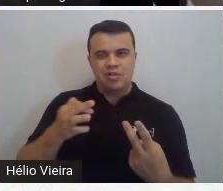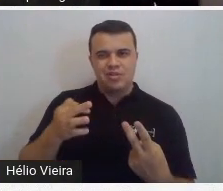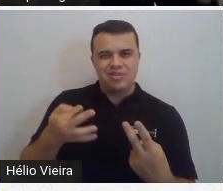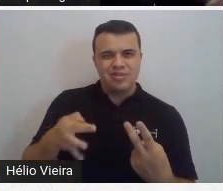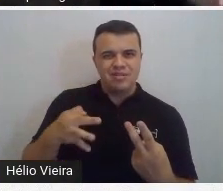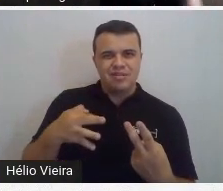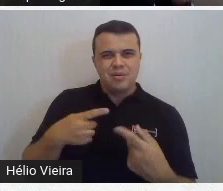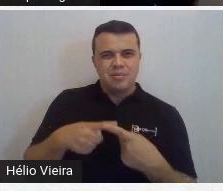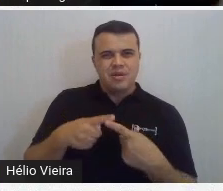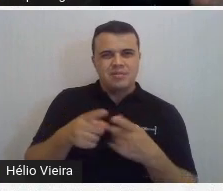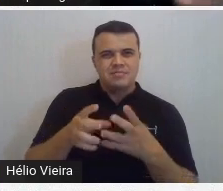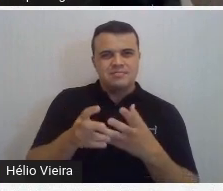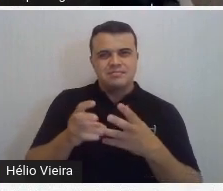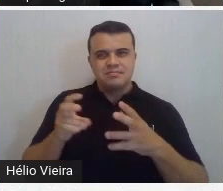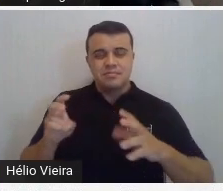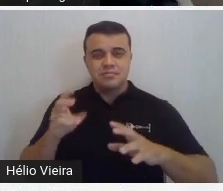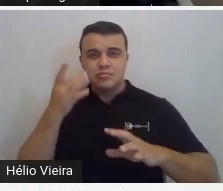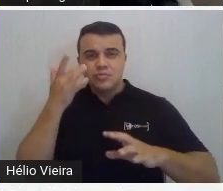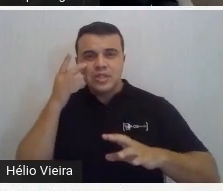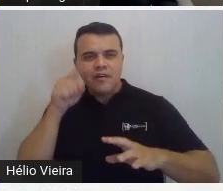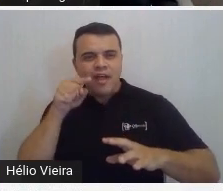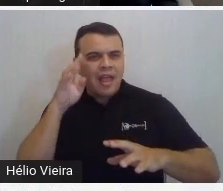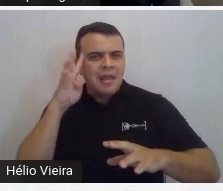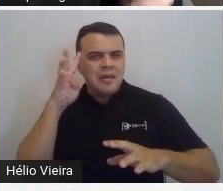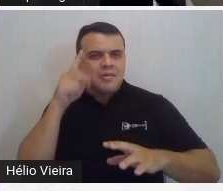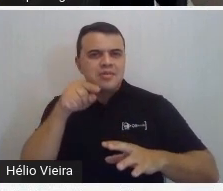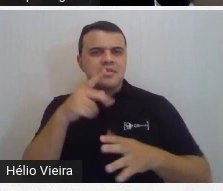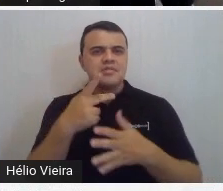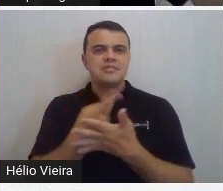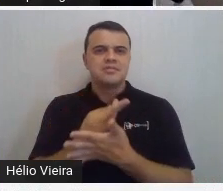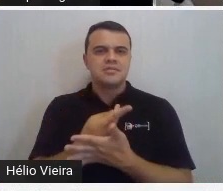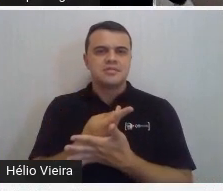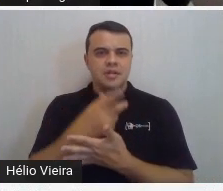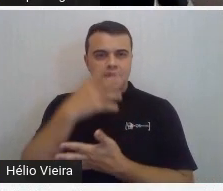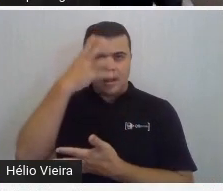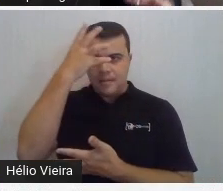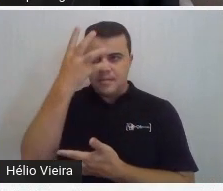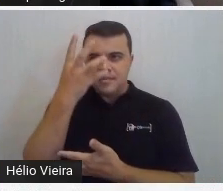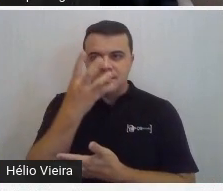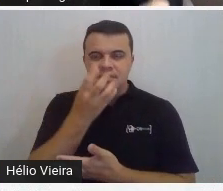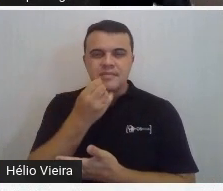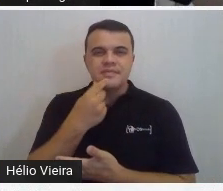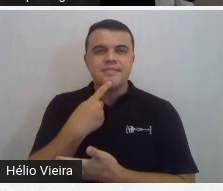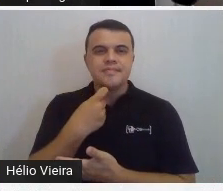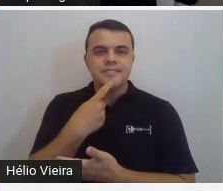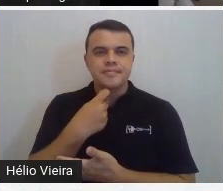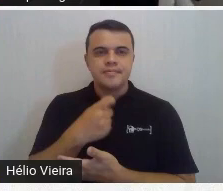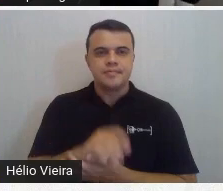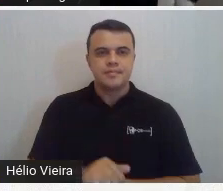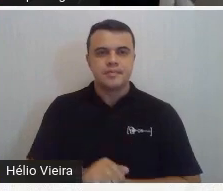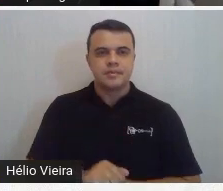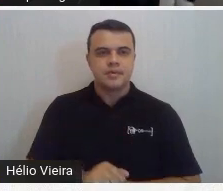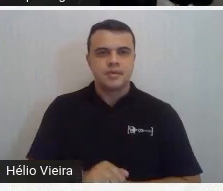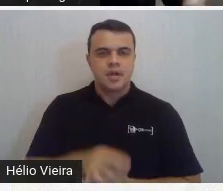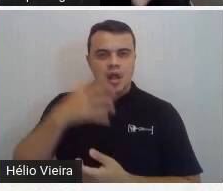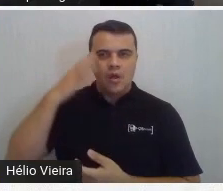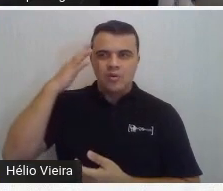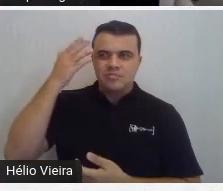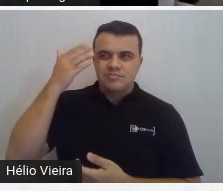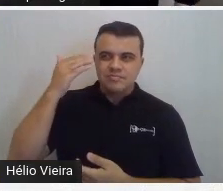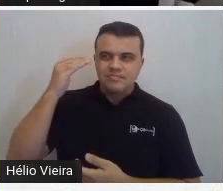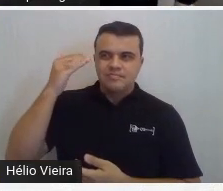da separação, né? A gente já começa aqui a imaginar o que está acontecendo, esse cabelo muito vermelho dela, mais uma vez essas ondas que